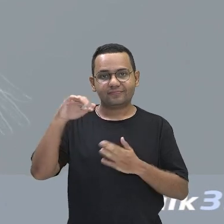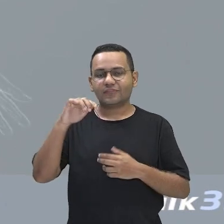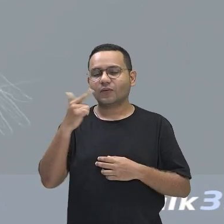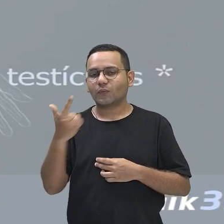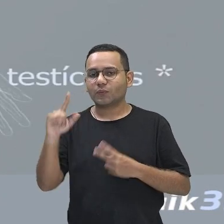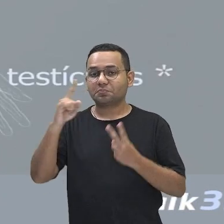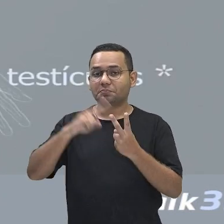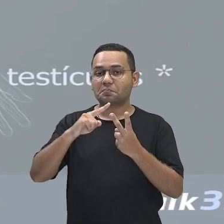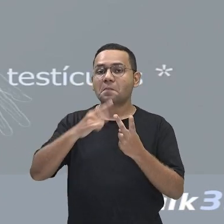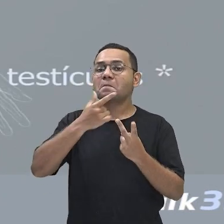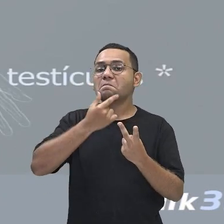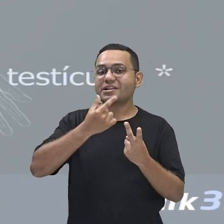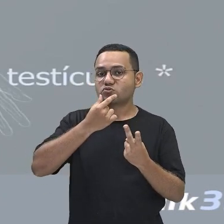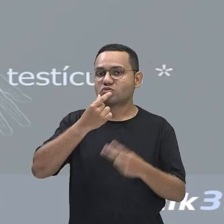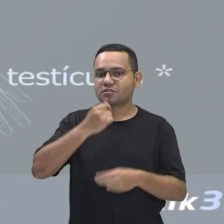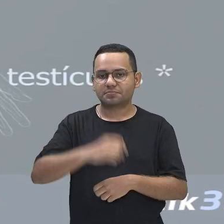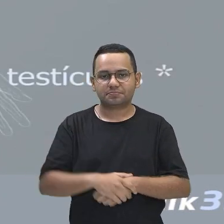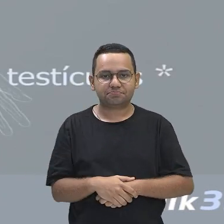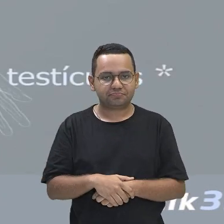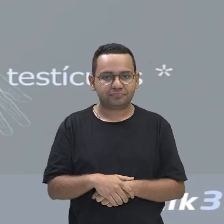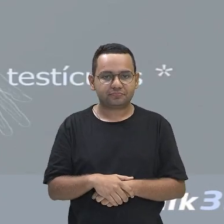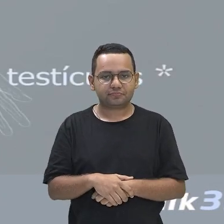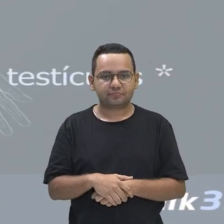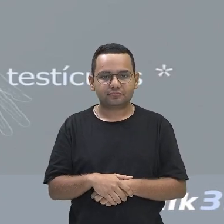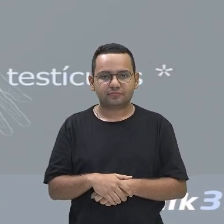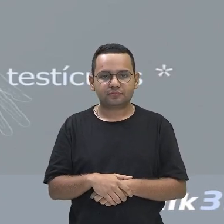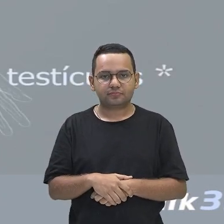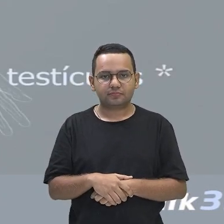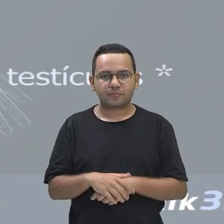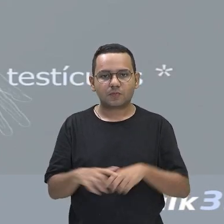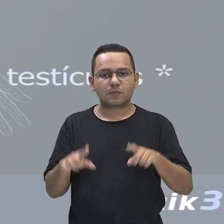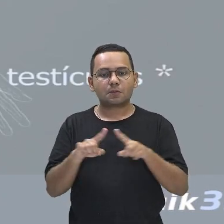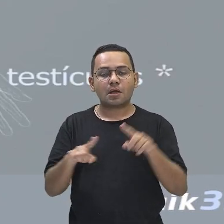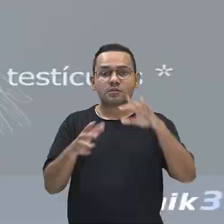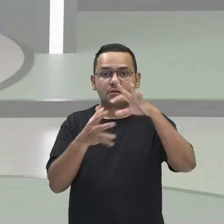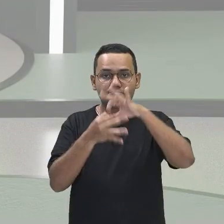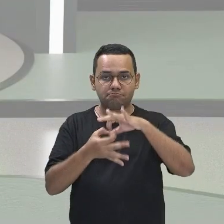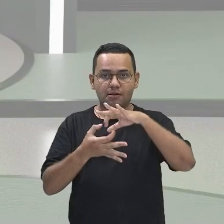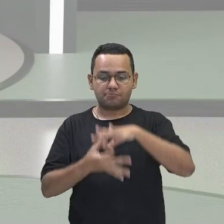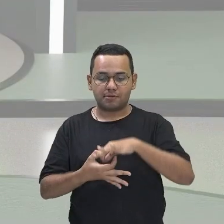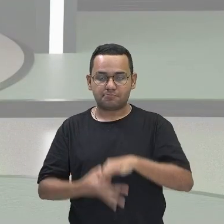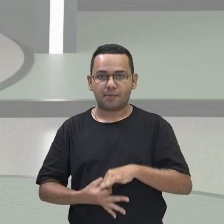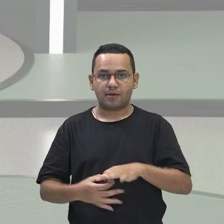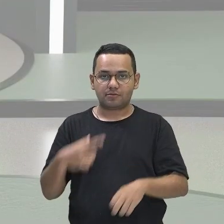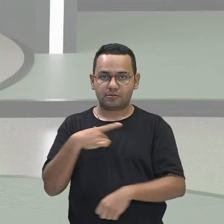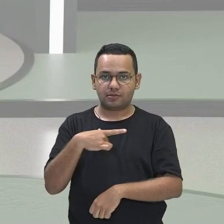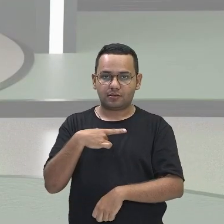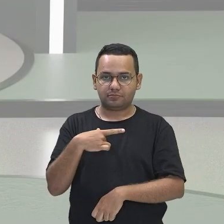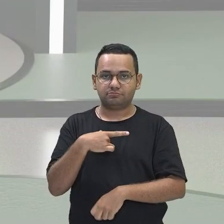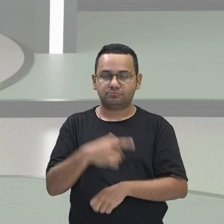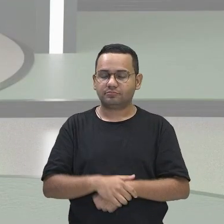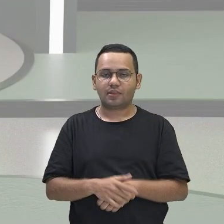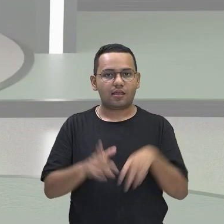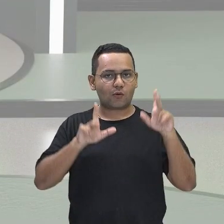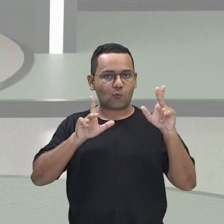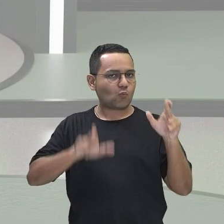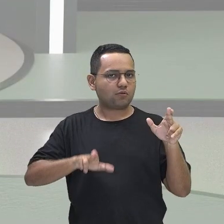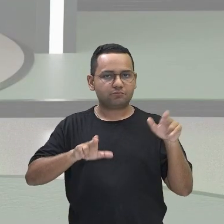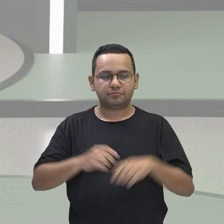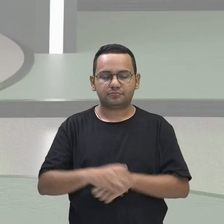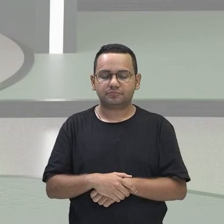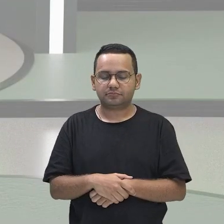masculino, só para mostrar as gônadas, as demais glândulas são compartilhadas, estarão presentes tanto nos homens quanto nas